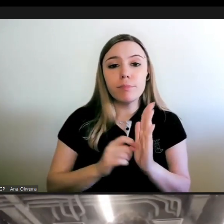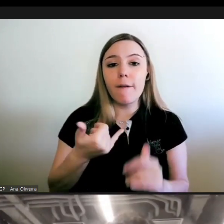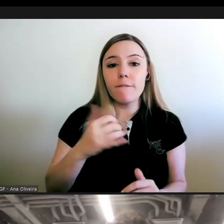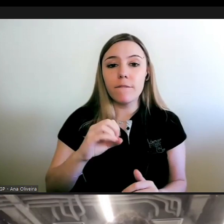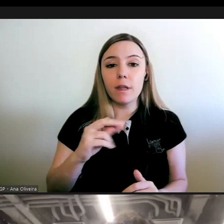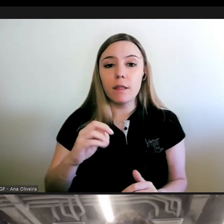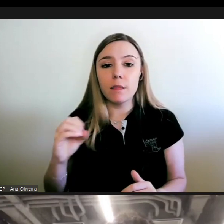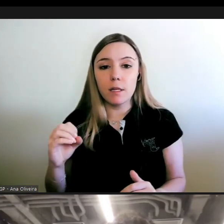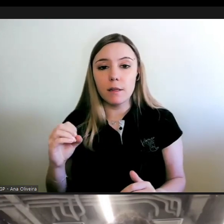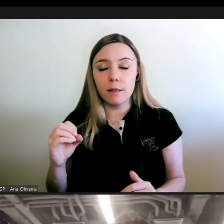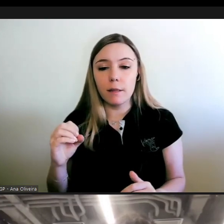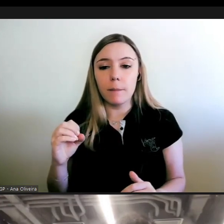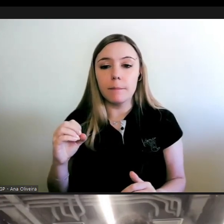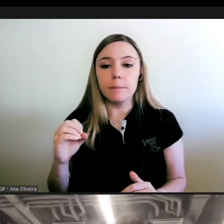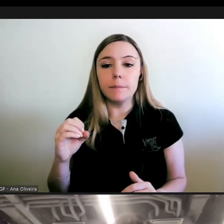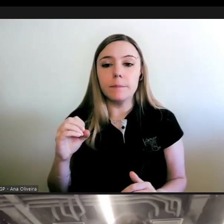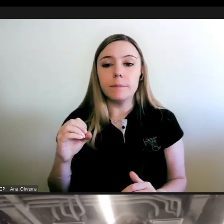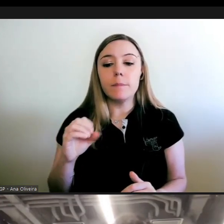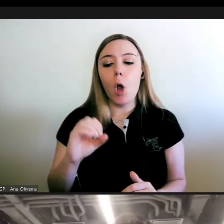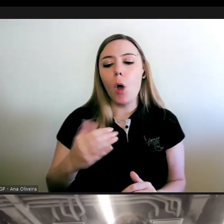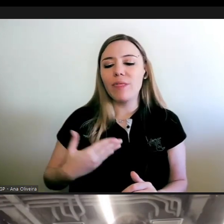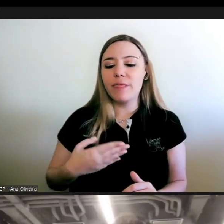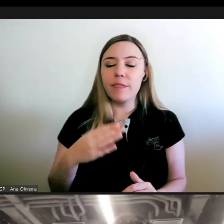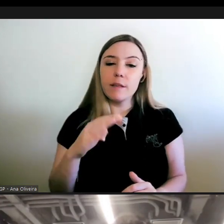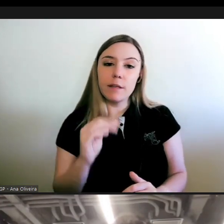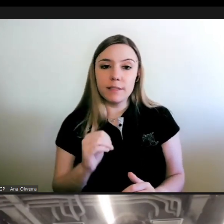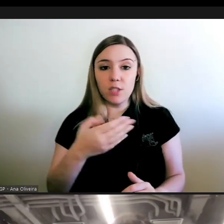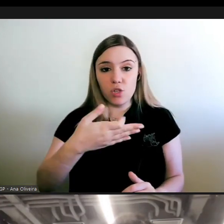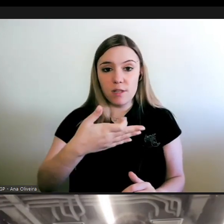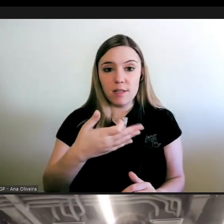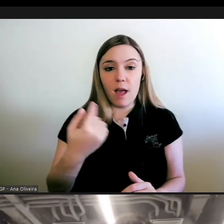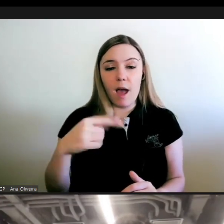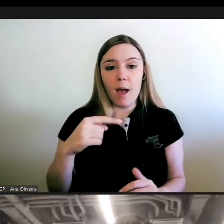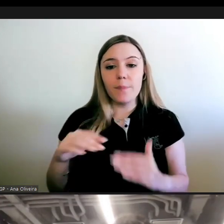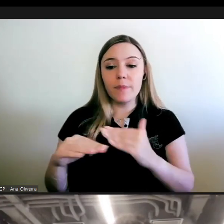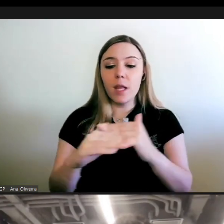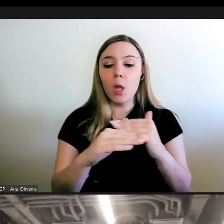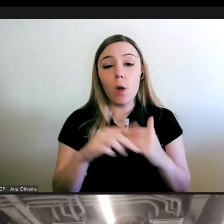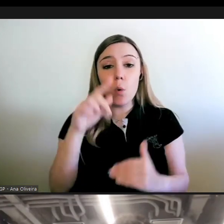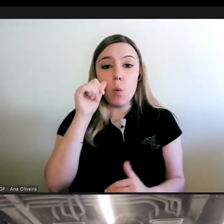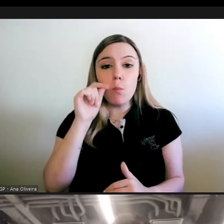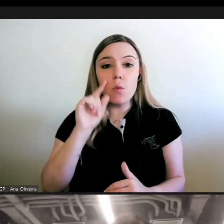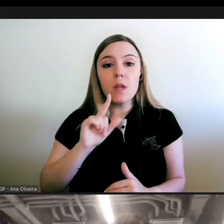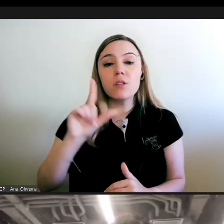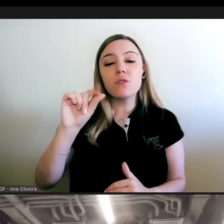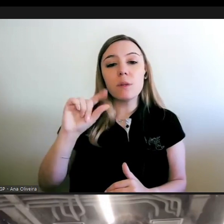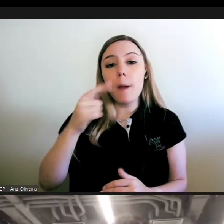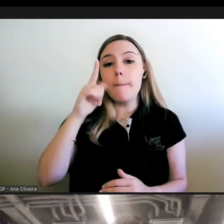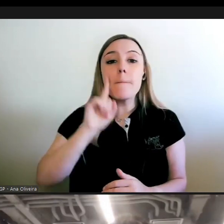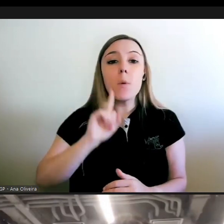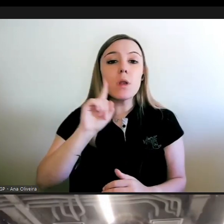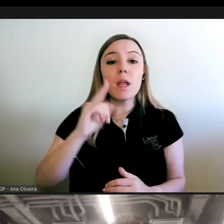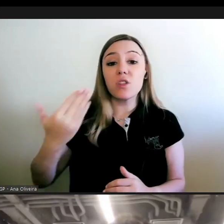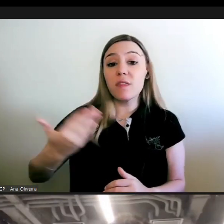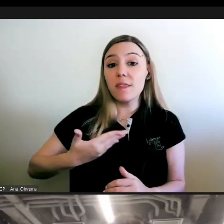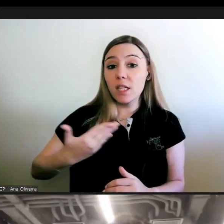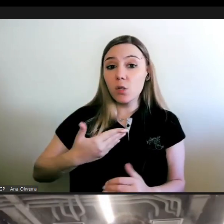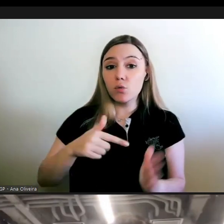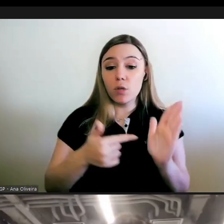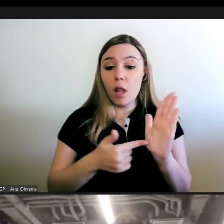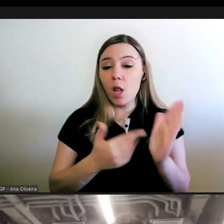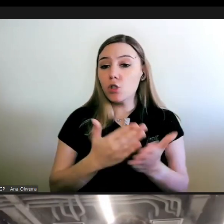dos 17 ODS tem a igualdade de género e os direitos das mulheres, não apenas como um